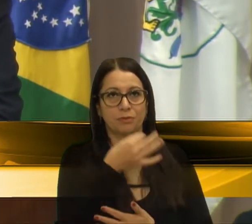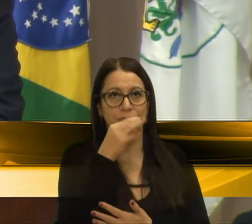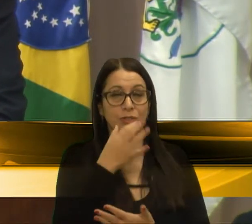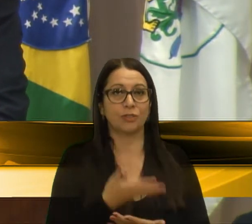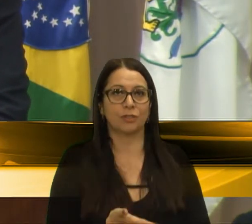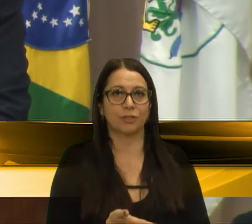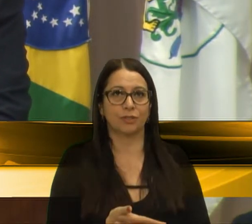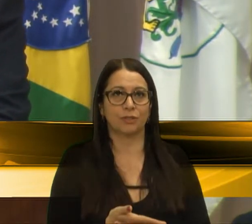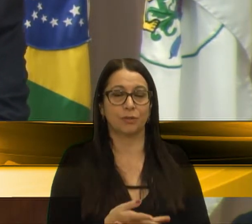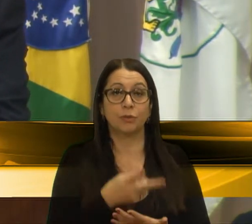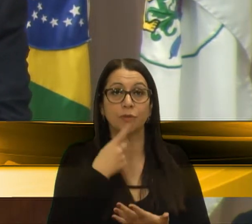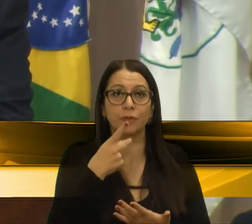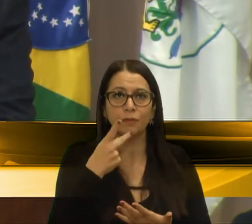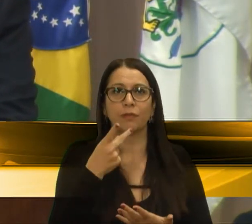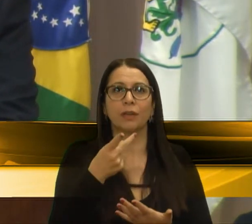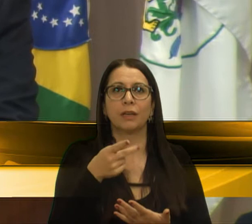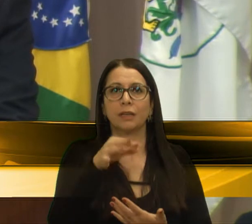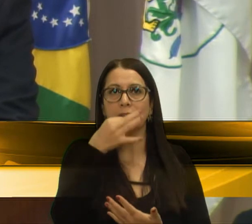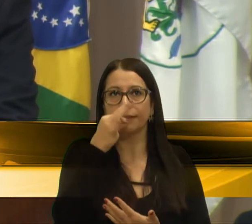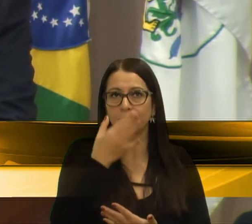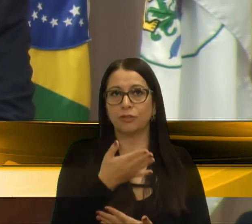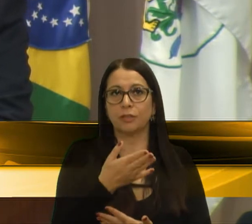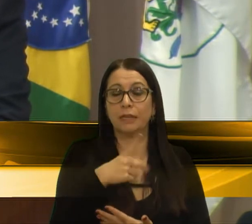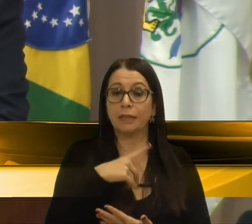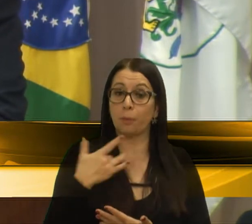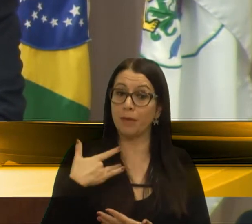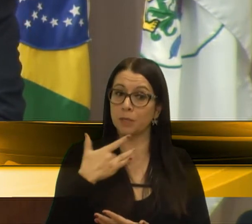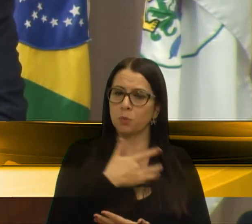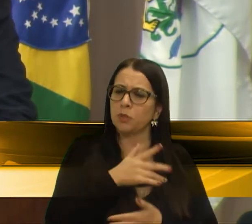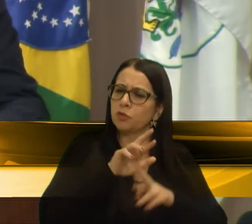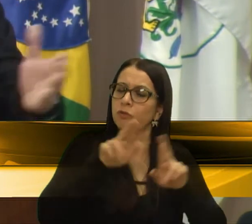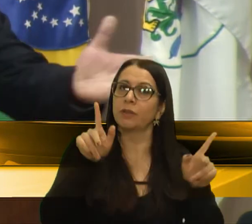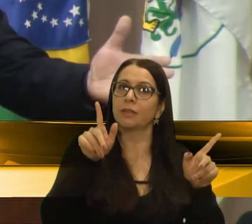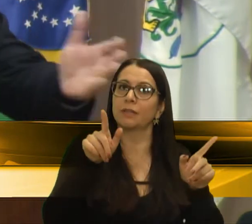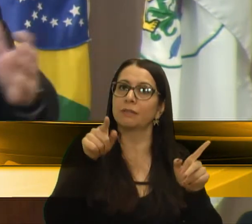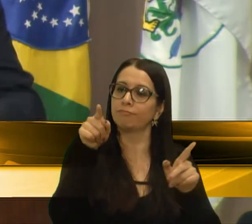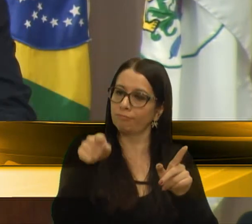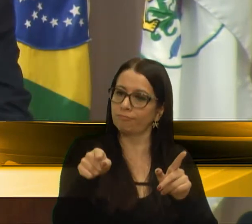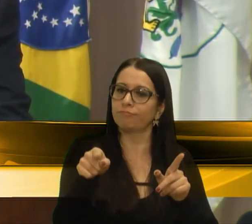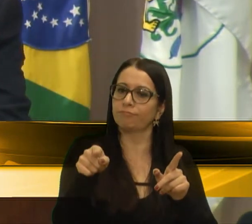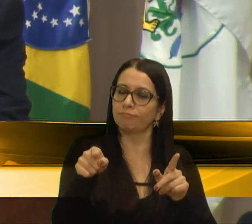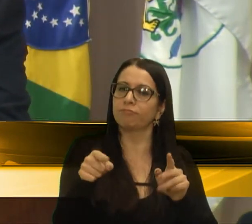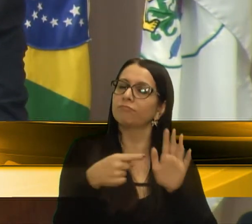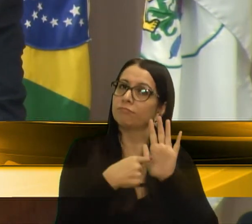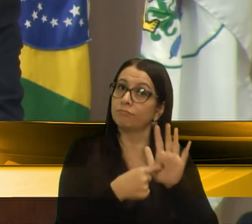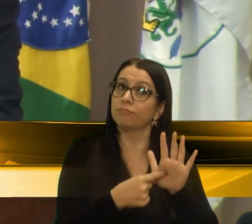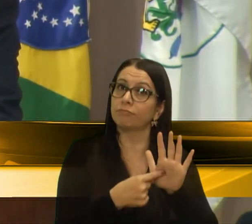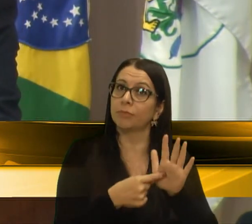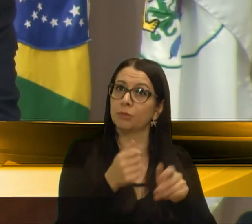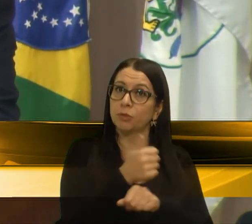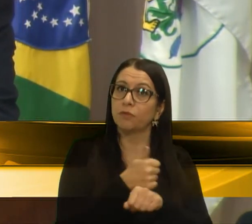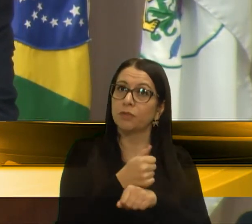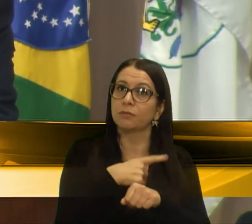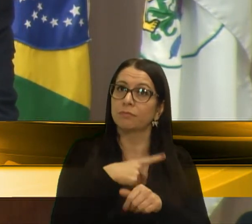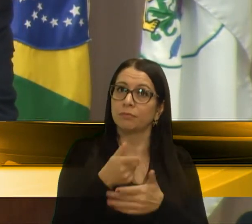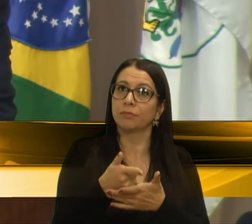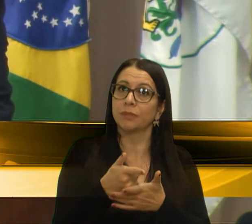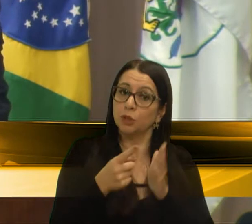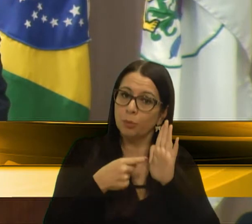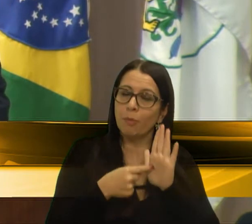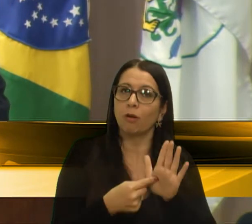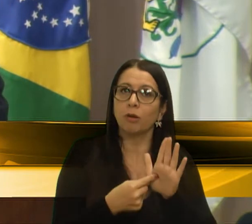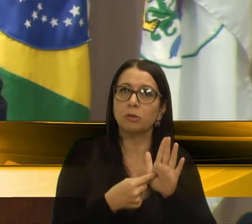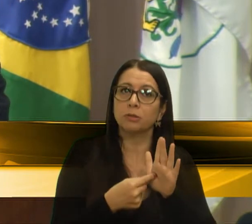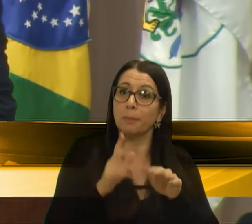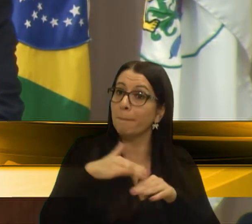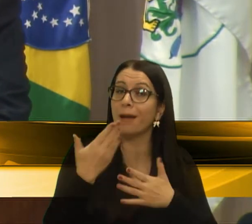Sul. Quando a gente fala que Caxias do Sul tem uma saúde diferenciada, está aqui uma amostra dos profissionais que estão, que trazem